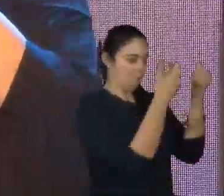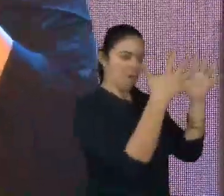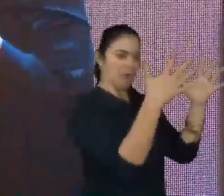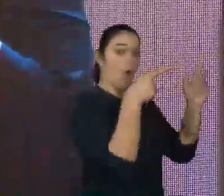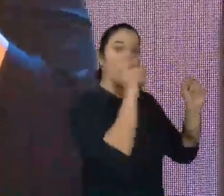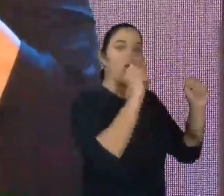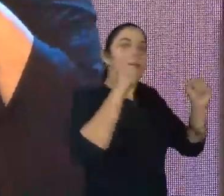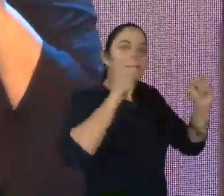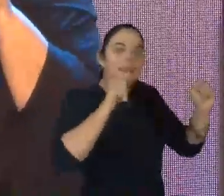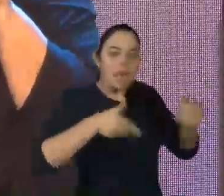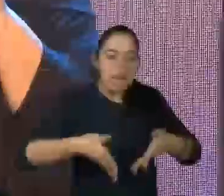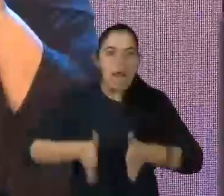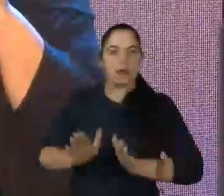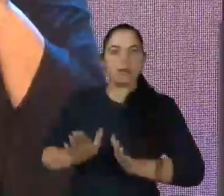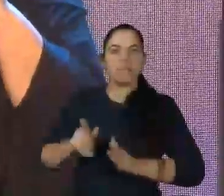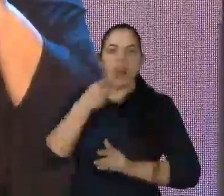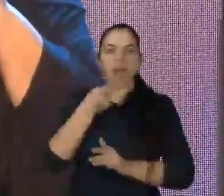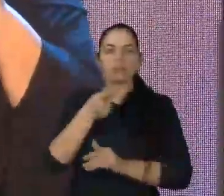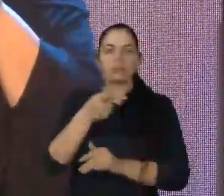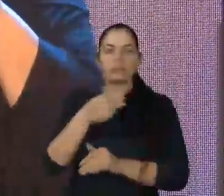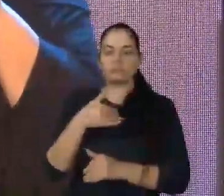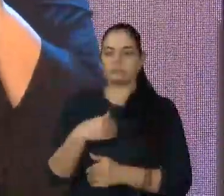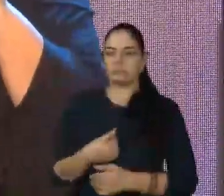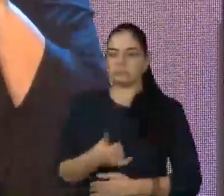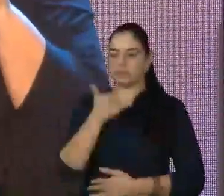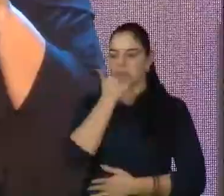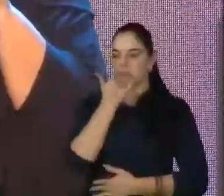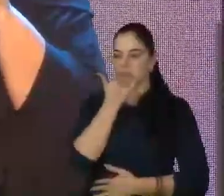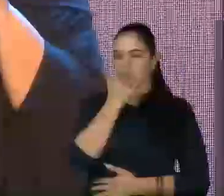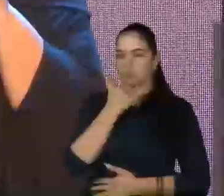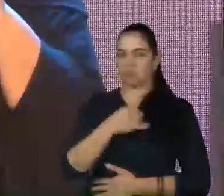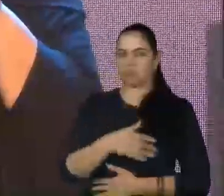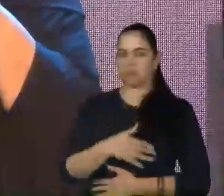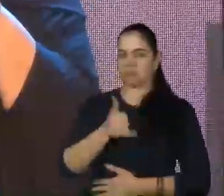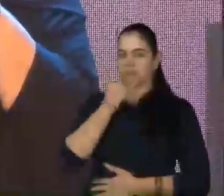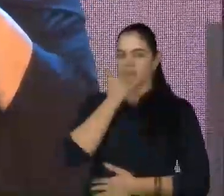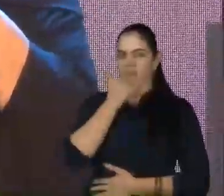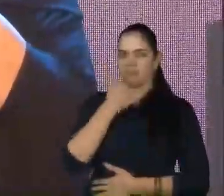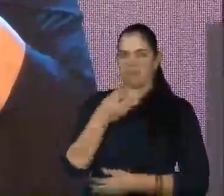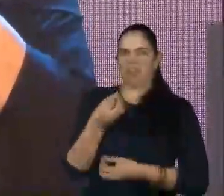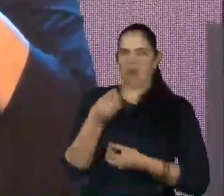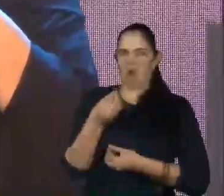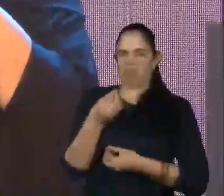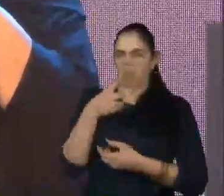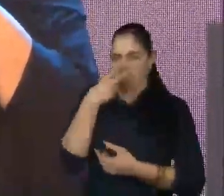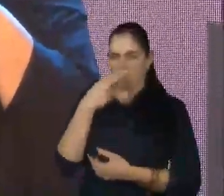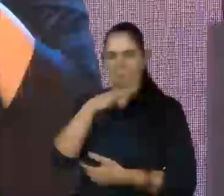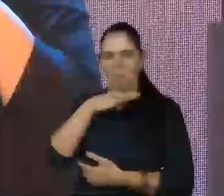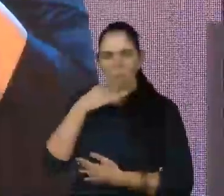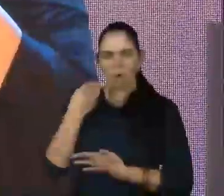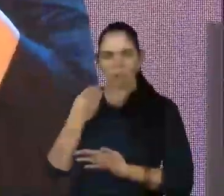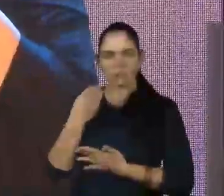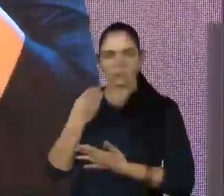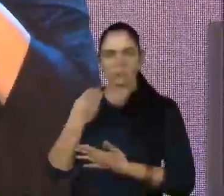que disseram? Sinto muito. Sinto muito é como pêsames.